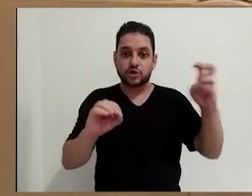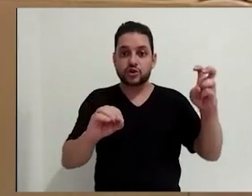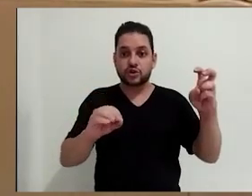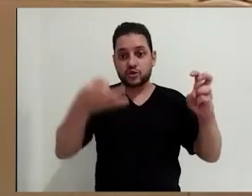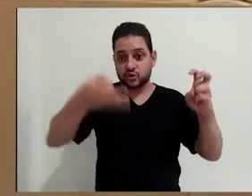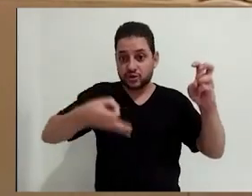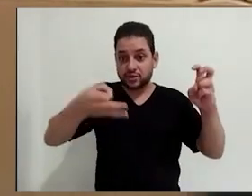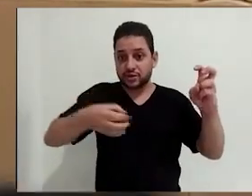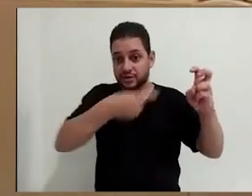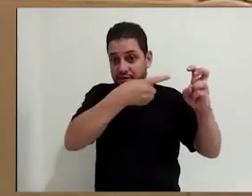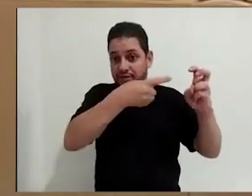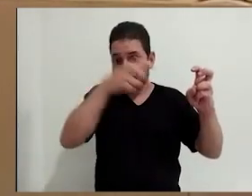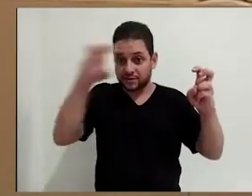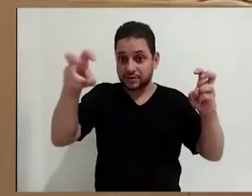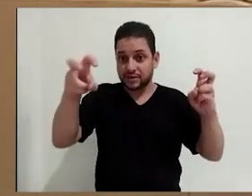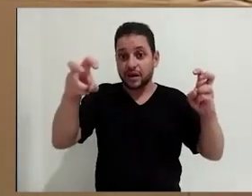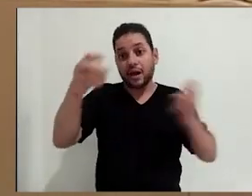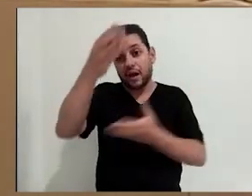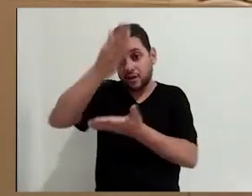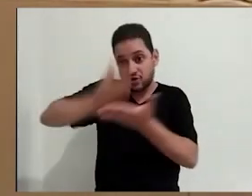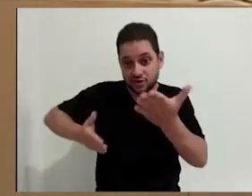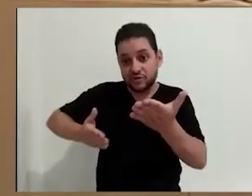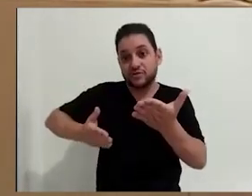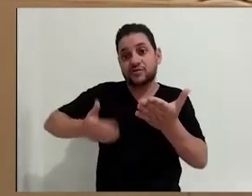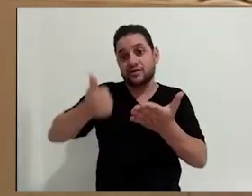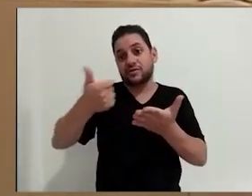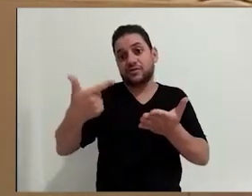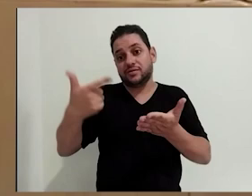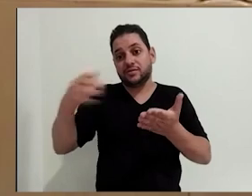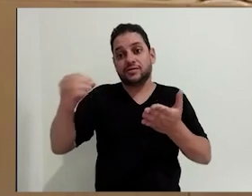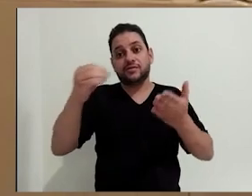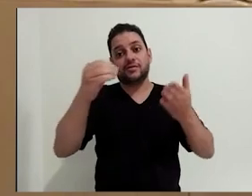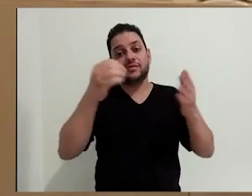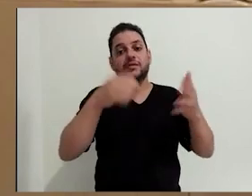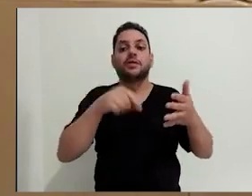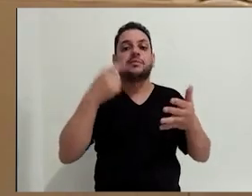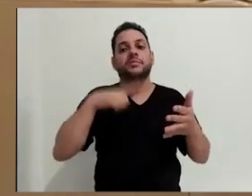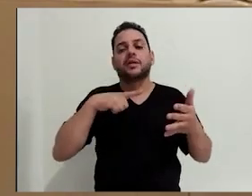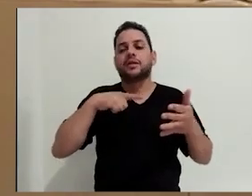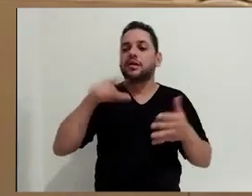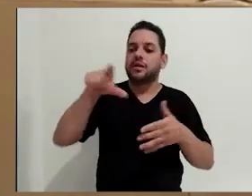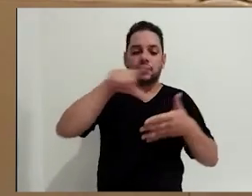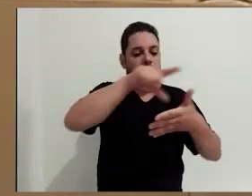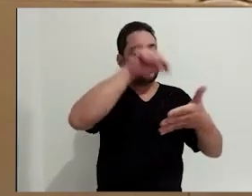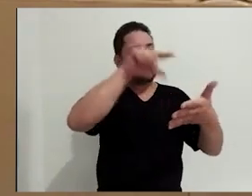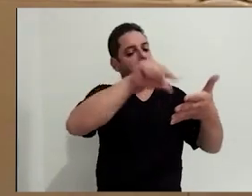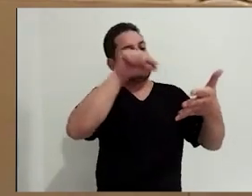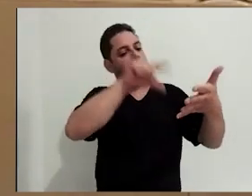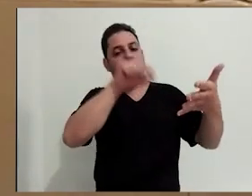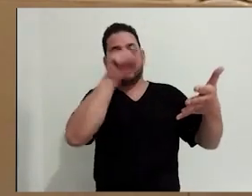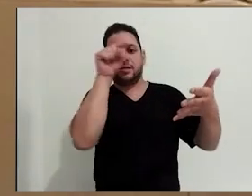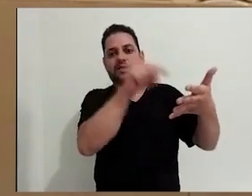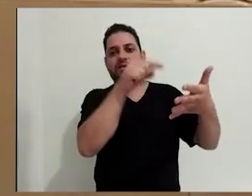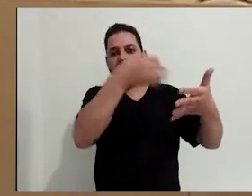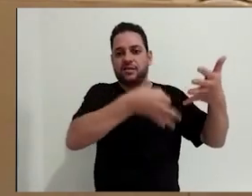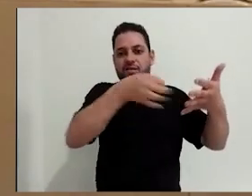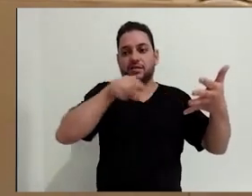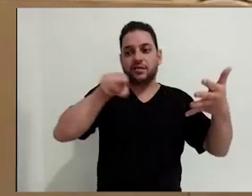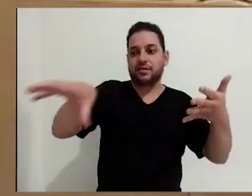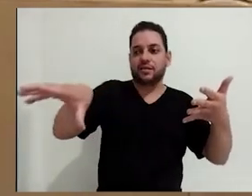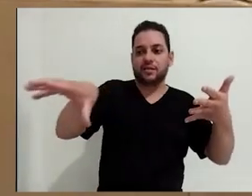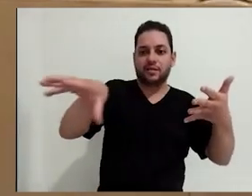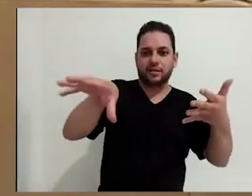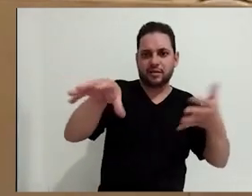etiquetados. Mas não tem seleção, assim, esse produto fulano, esse. Ela é uma distribuição